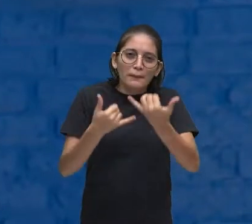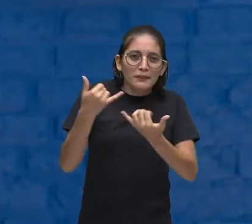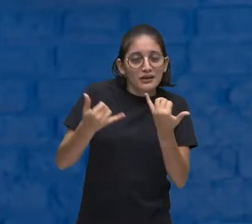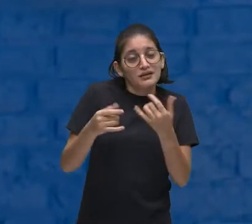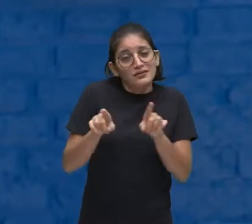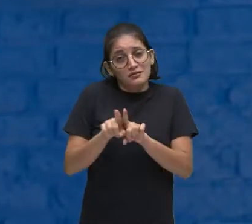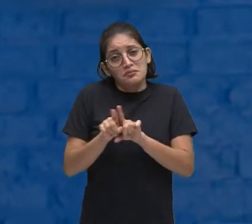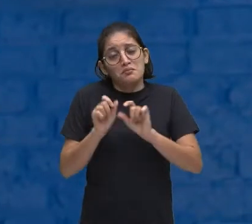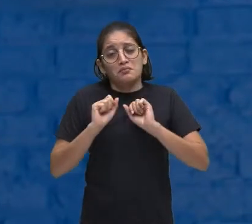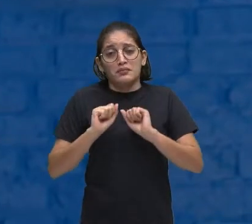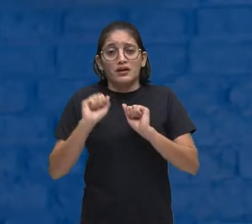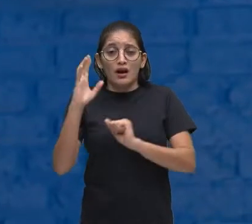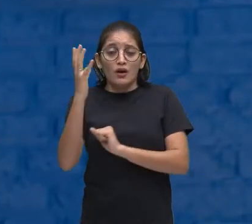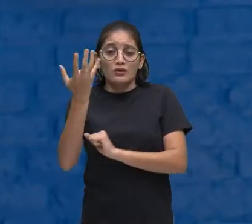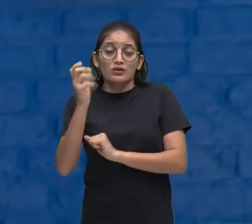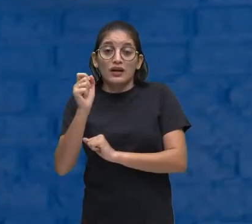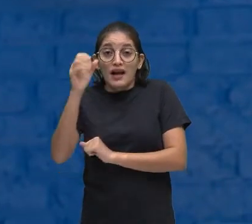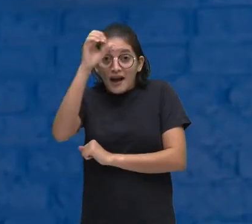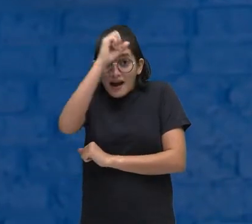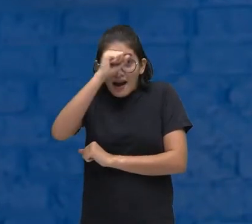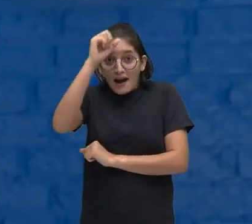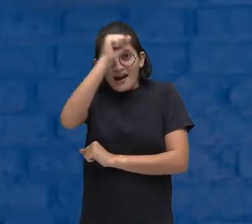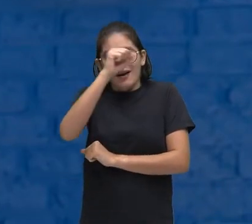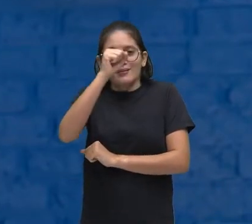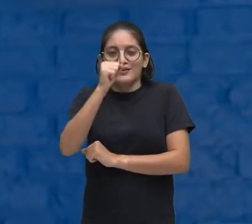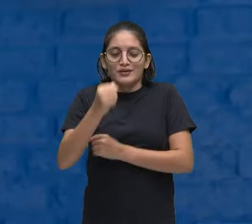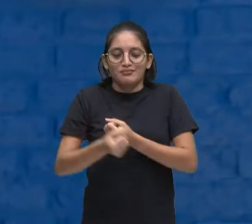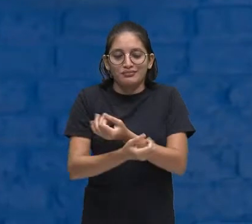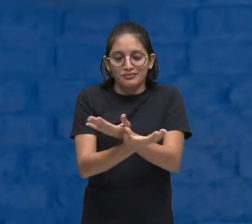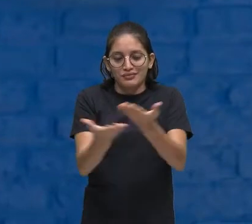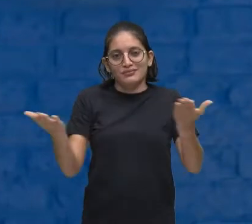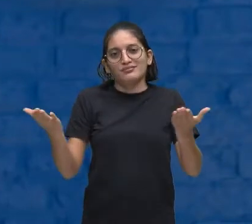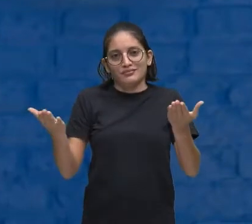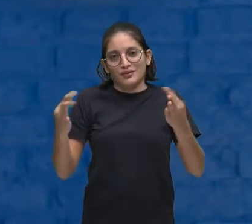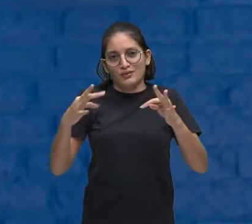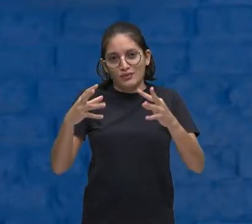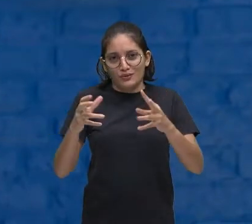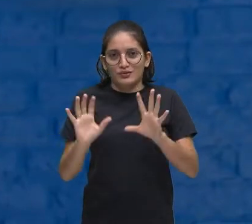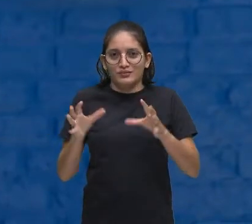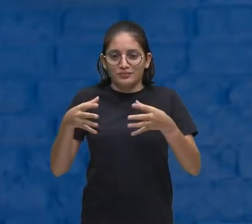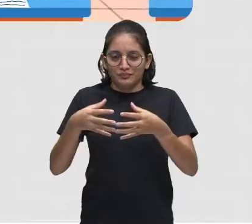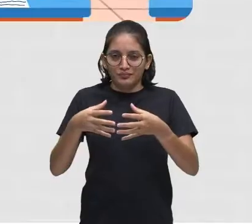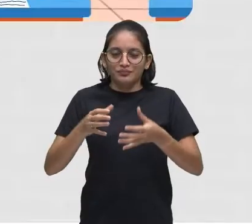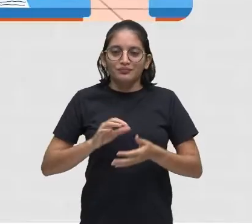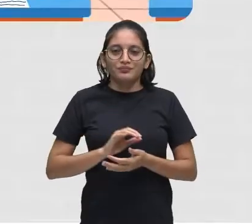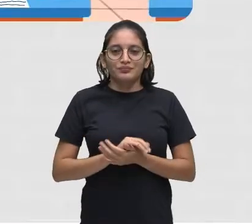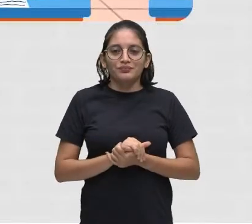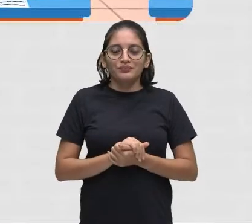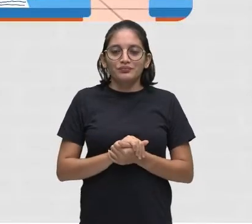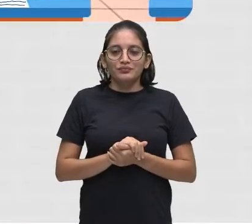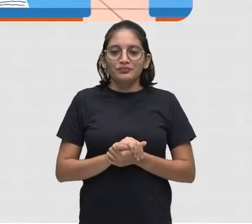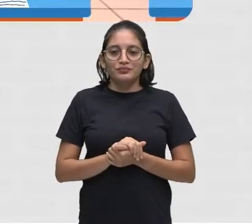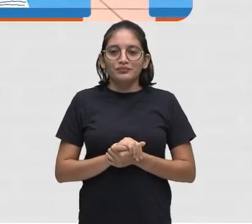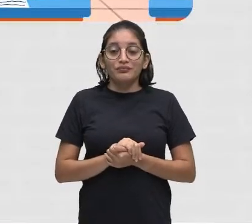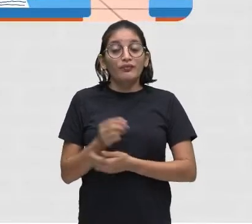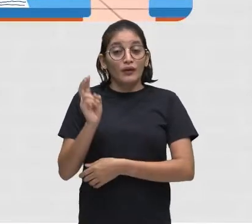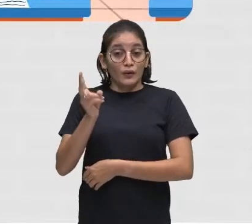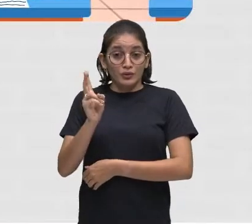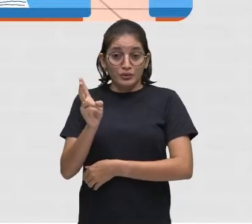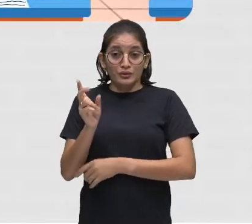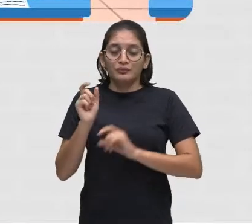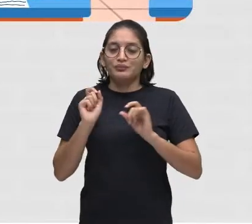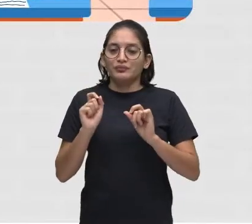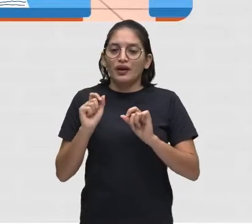possa ocasionar um aprendizado para a turma toda. Tudo bem? Então, olha só. Em seguida, decidiu